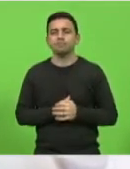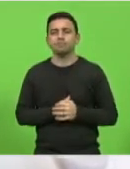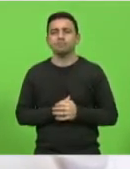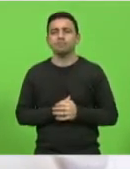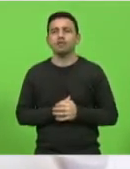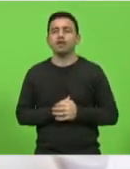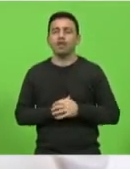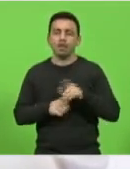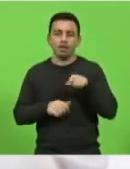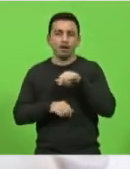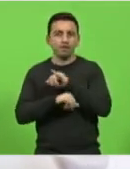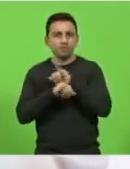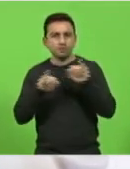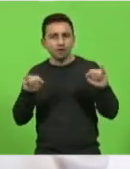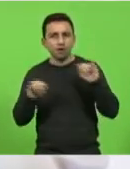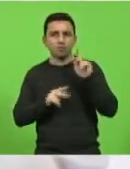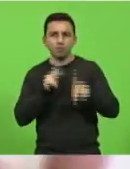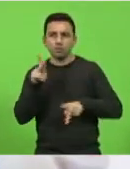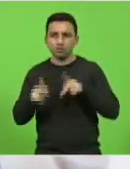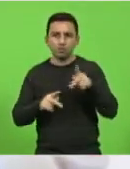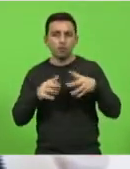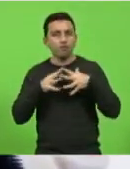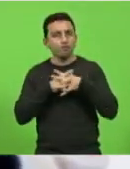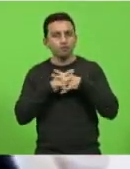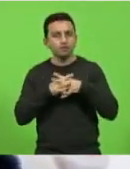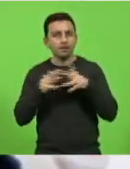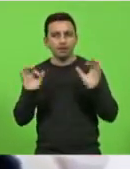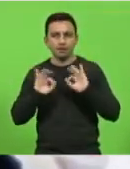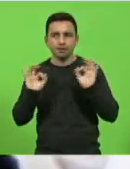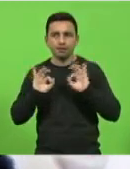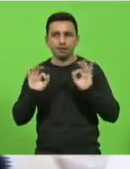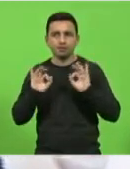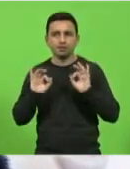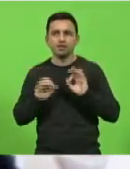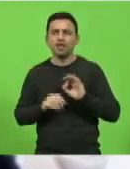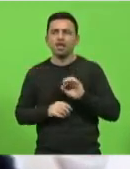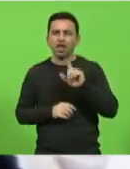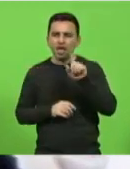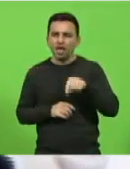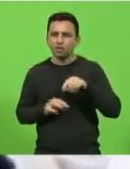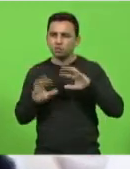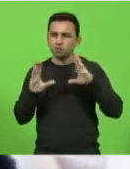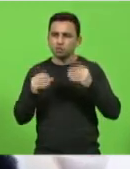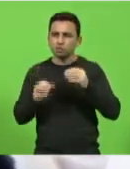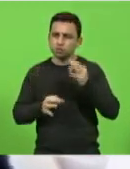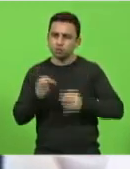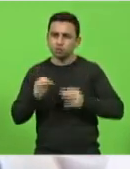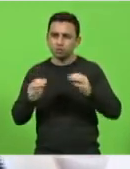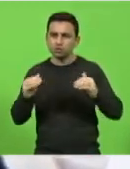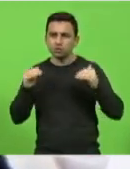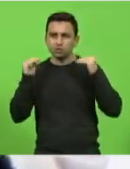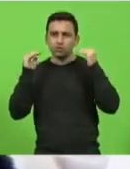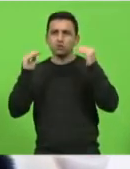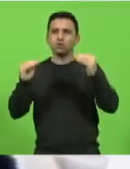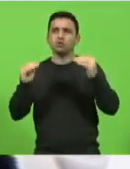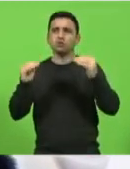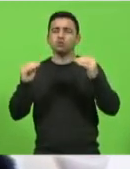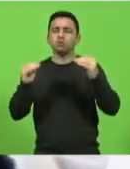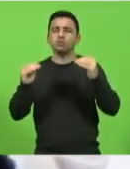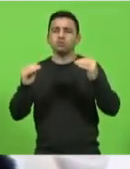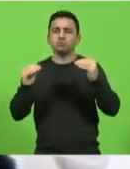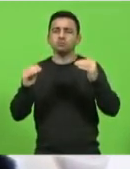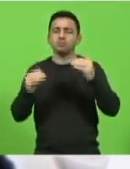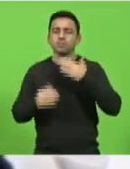população e não confundi-la. Será que todos os desembargadores estão errados nas suas colocações, né? No meu entendimento, os